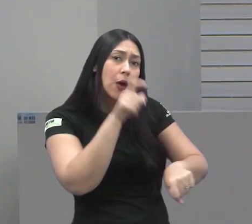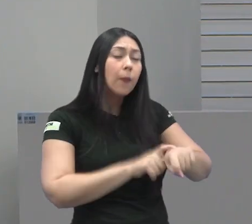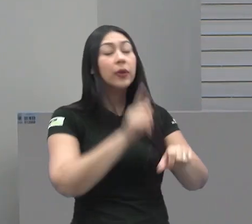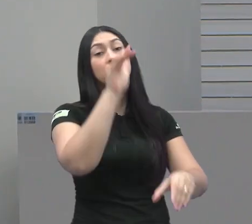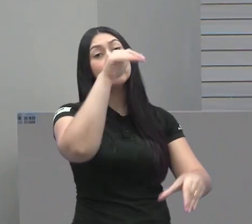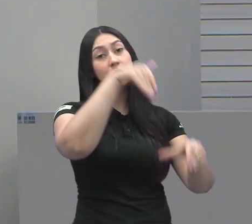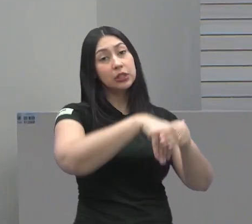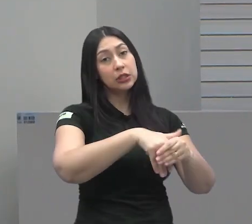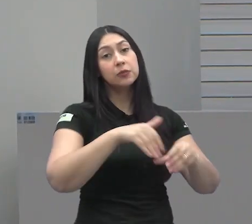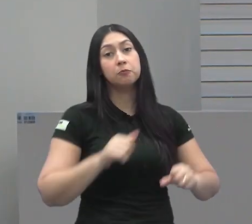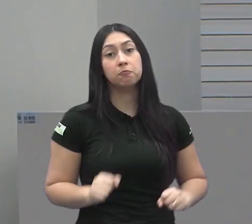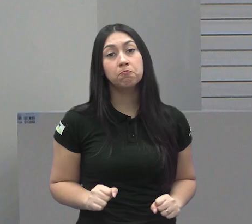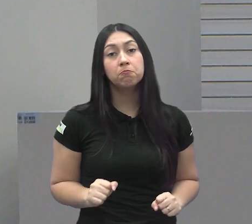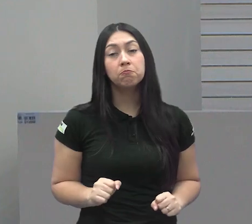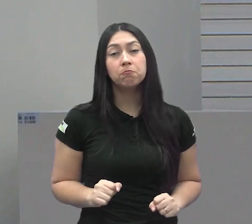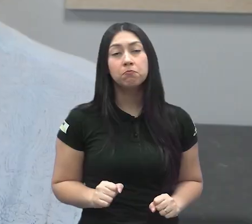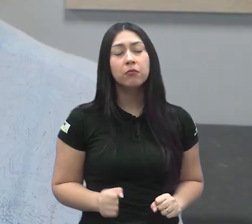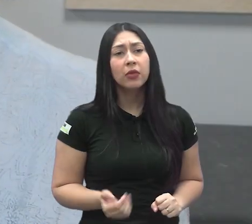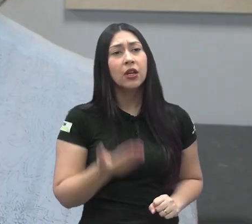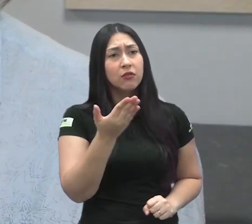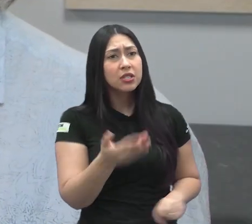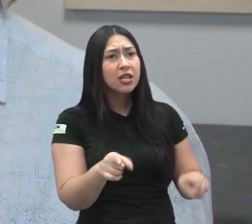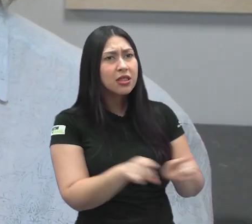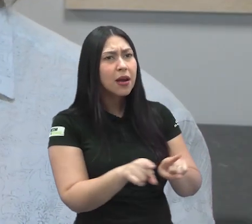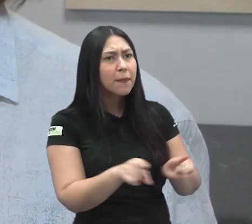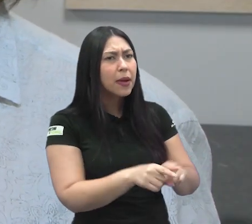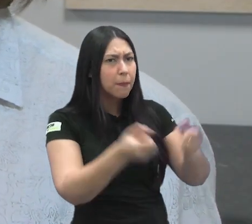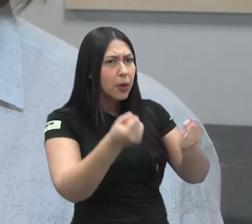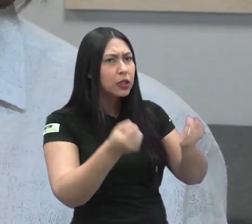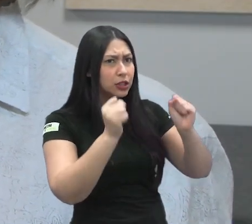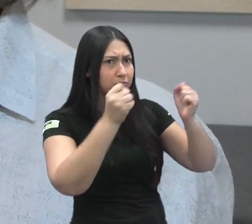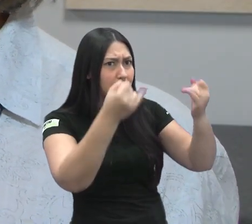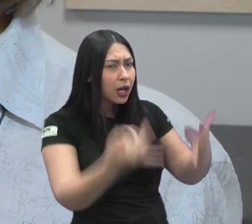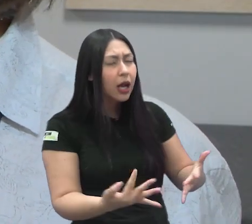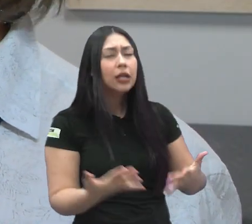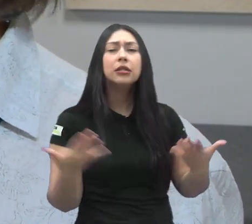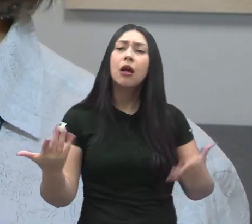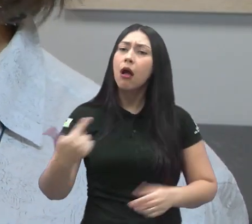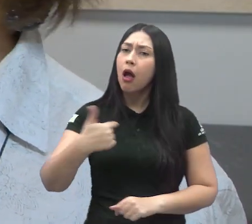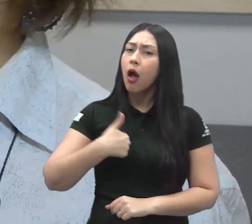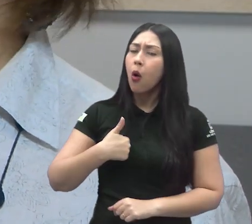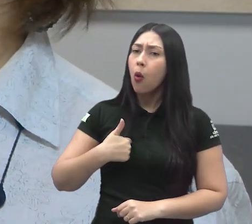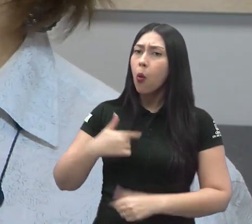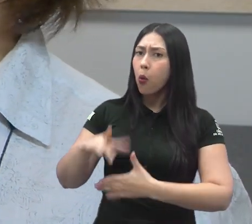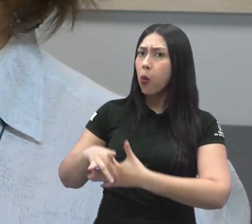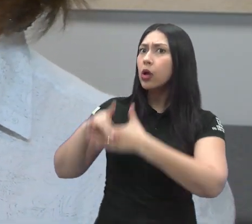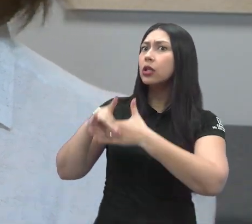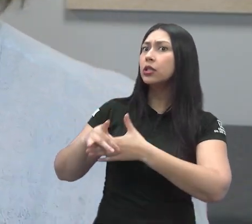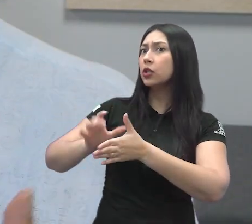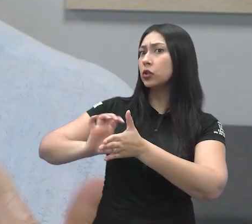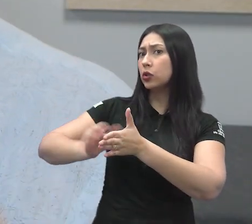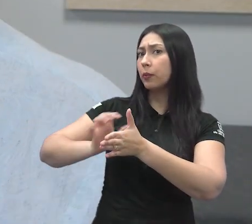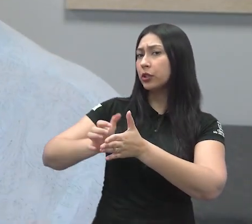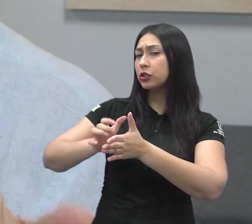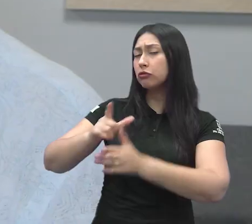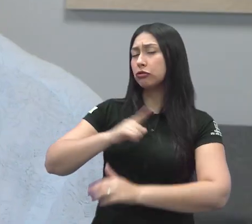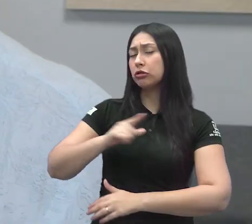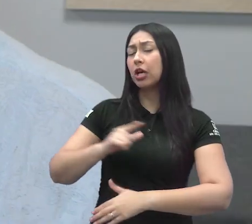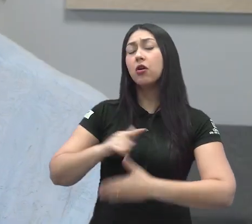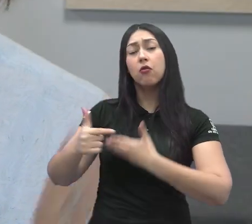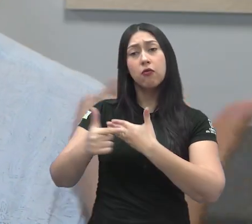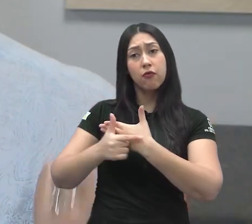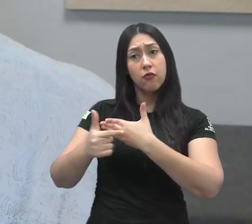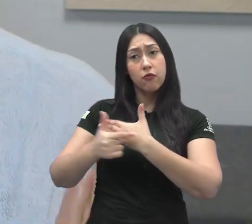hora das votações dos projetos. Da senhora também com o Partido dos Trabalhadores. Bom, como eu sou líder do partido, tenho o meu papel,